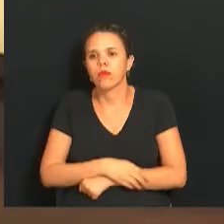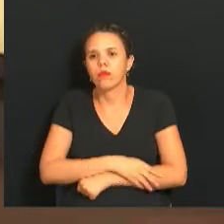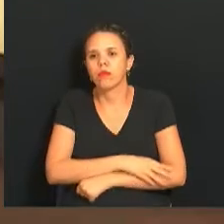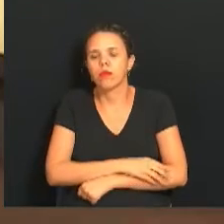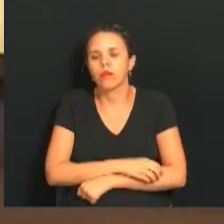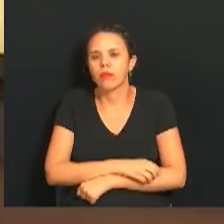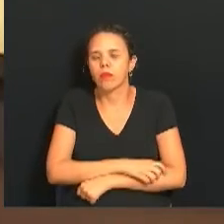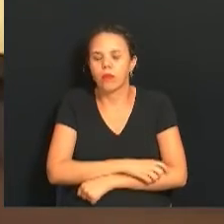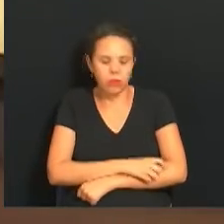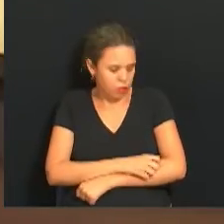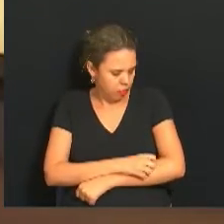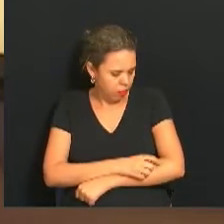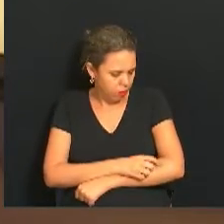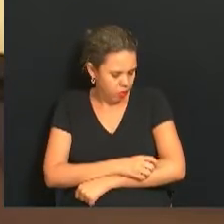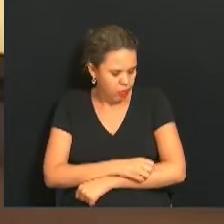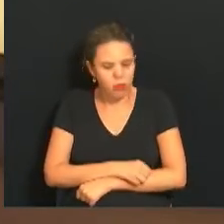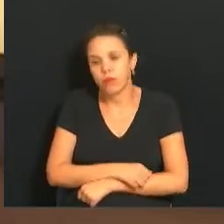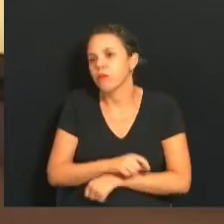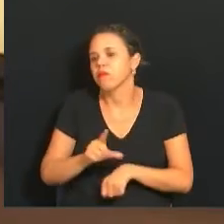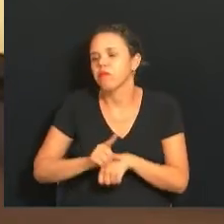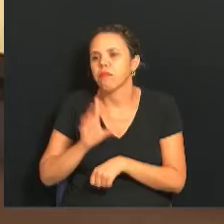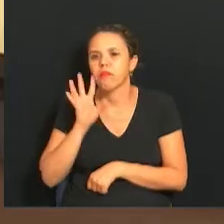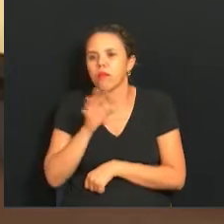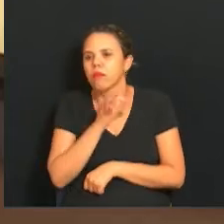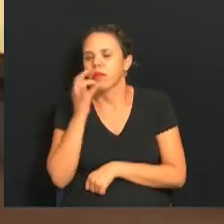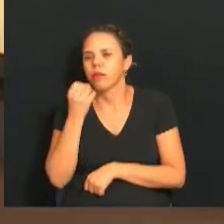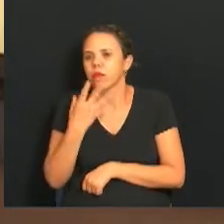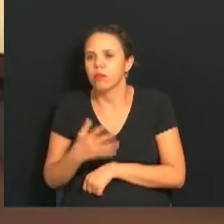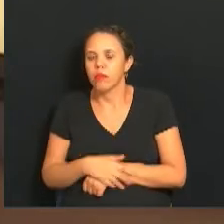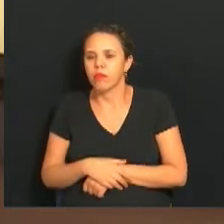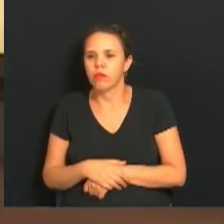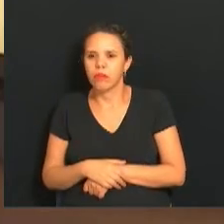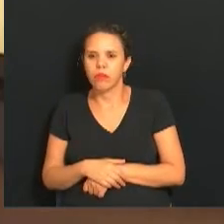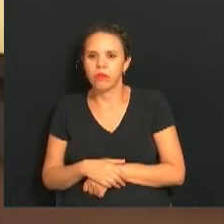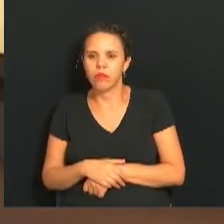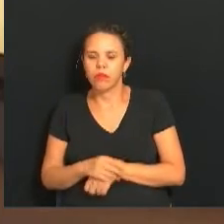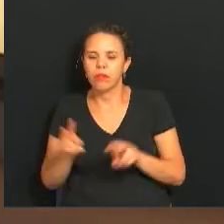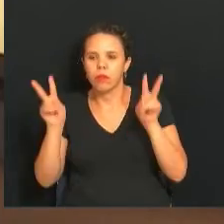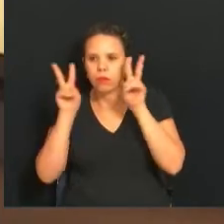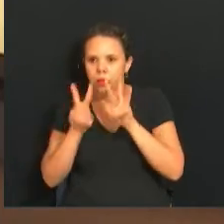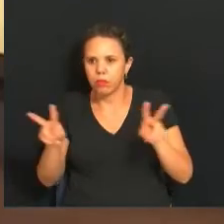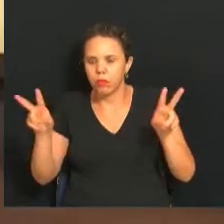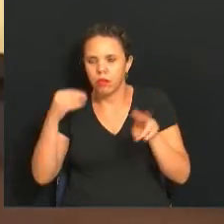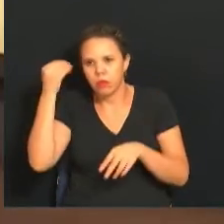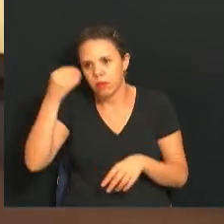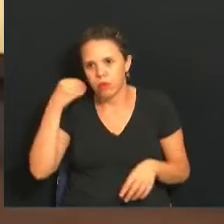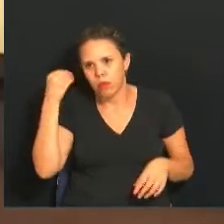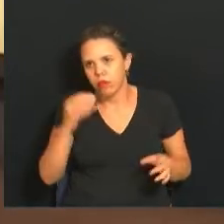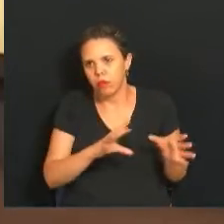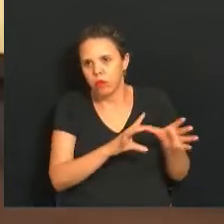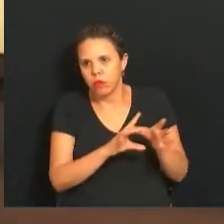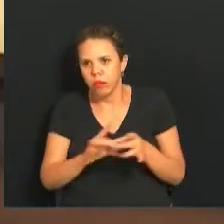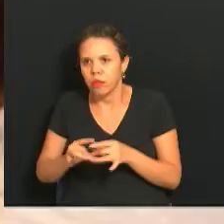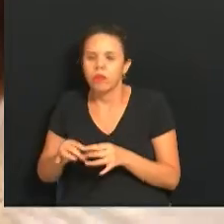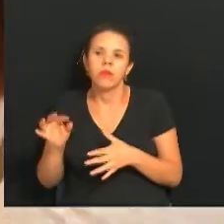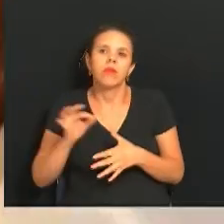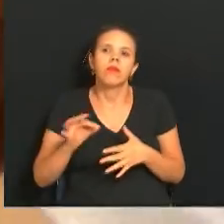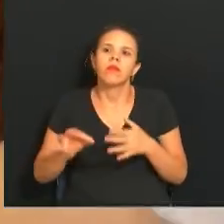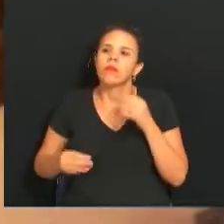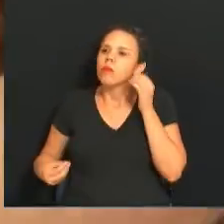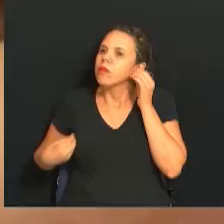Olha, o segredo para montar uma vitrine bacana é aquilo que eu falei, não ter poluição visual e o contexto dos elementos da vitrine